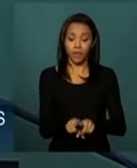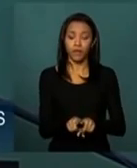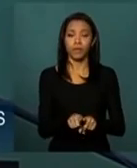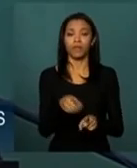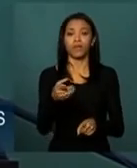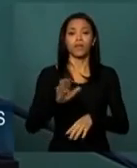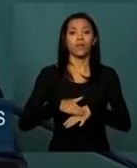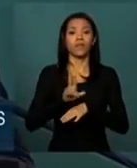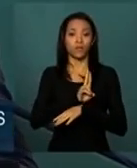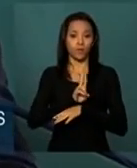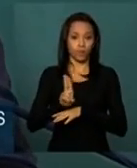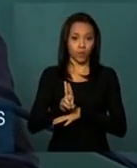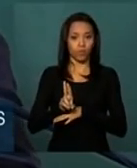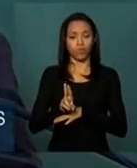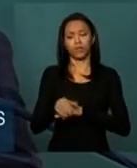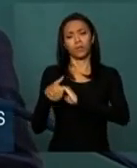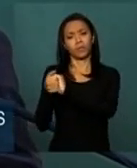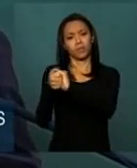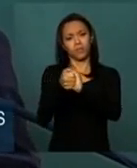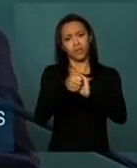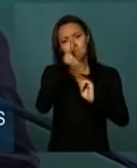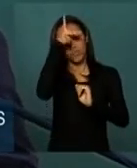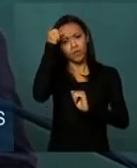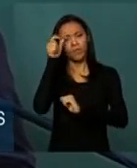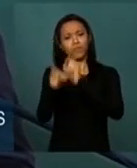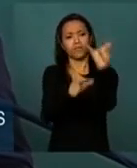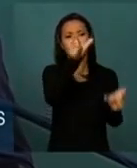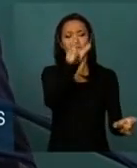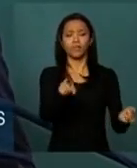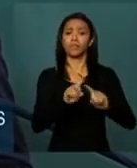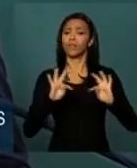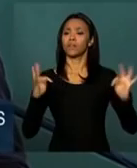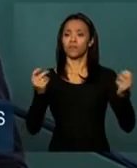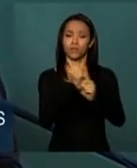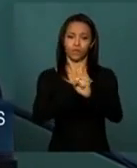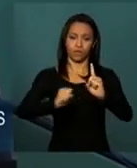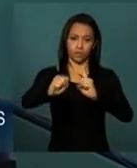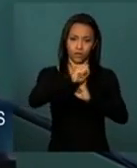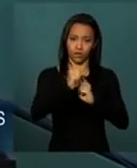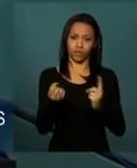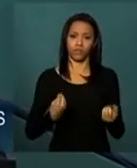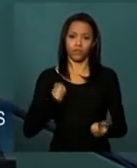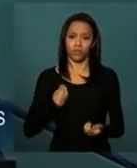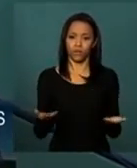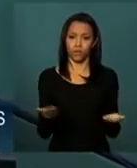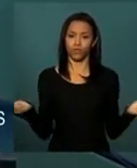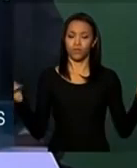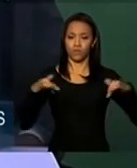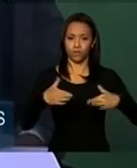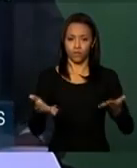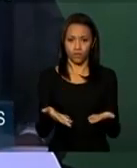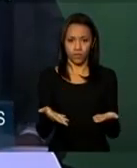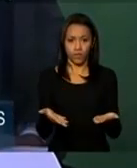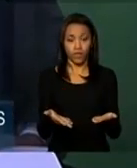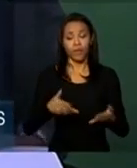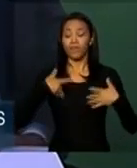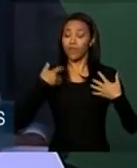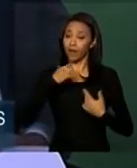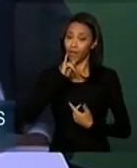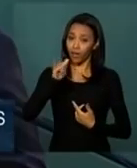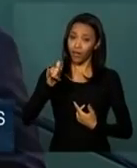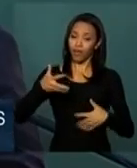Arinaldo, cumprimentar os prefeitos e a sociedade de um modo geral presente nessa solenidade. Dizer com alegria, presidenta